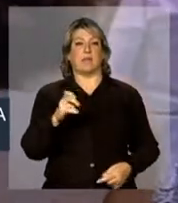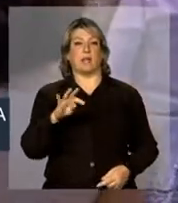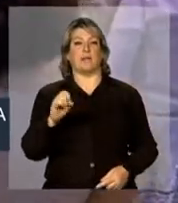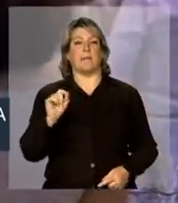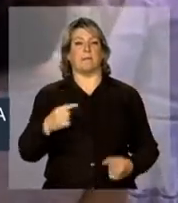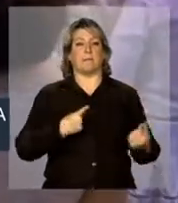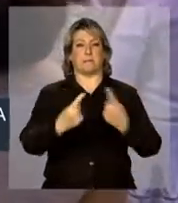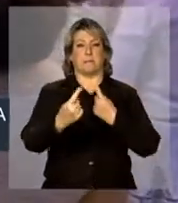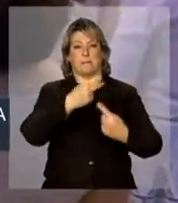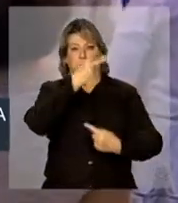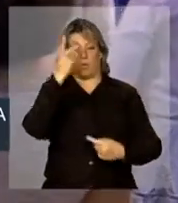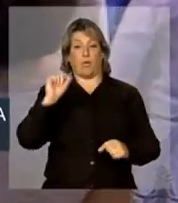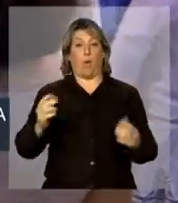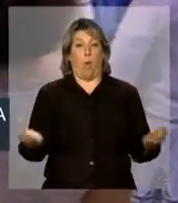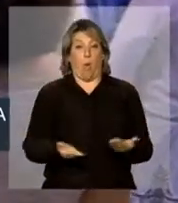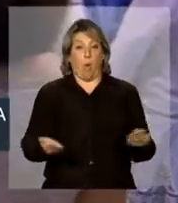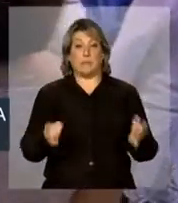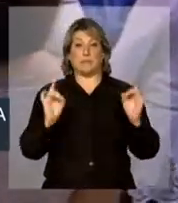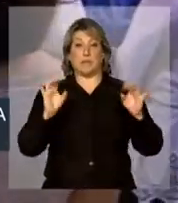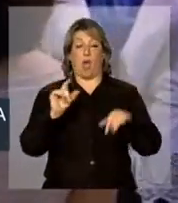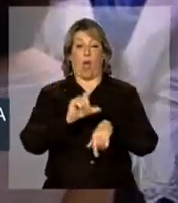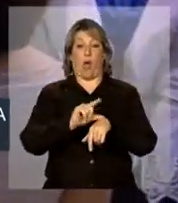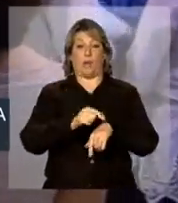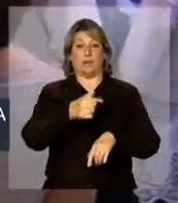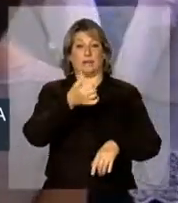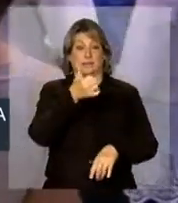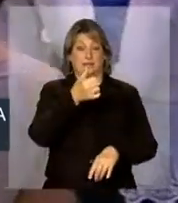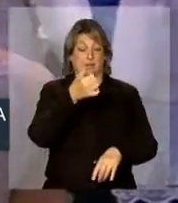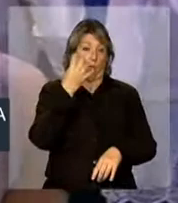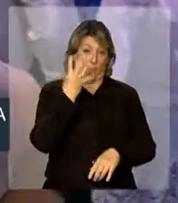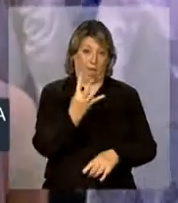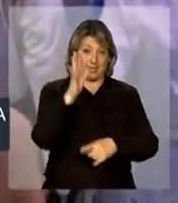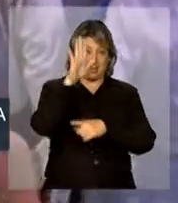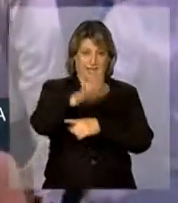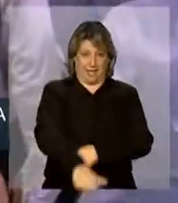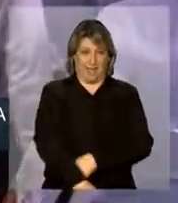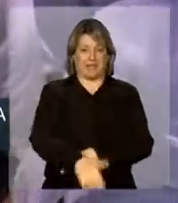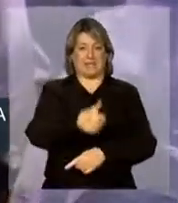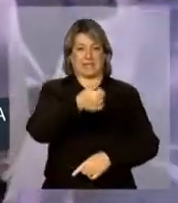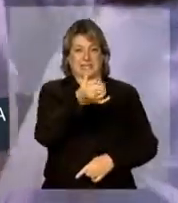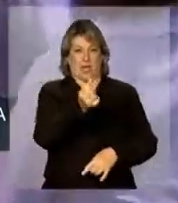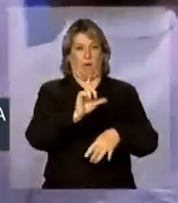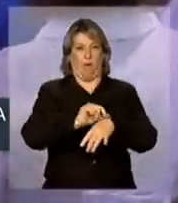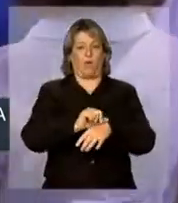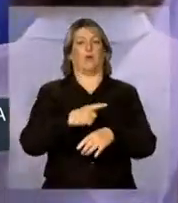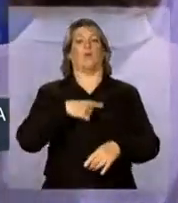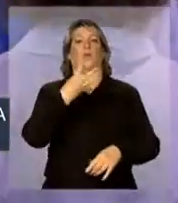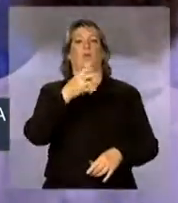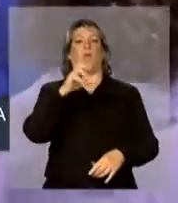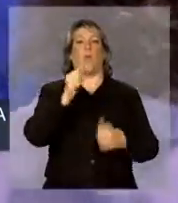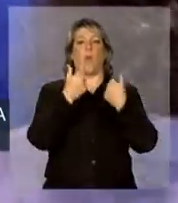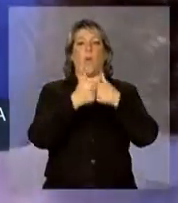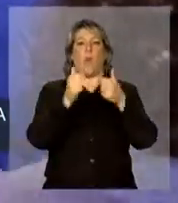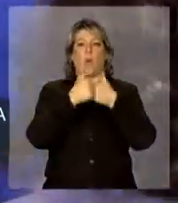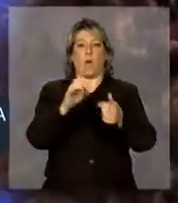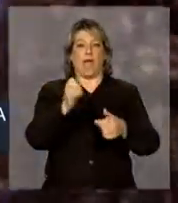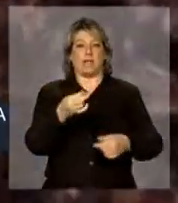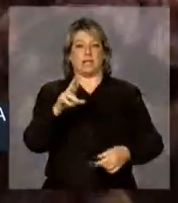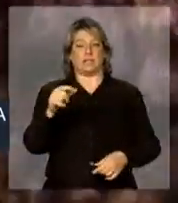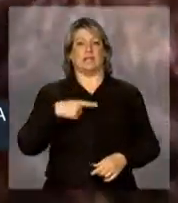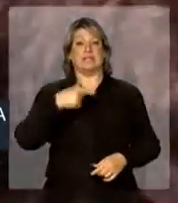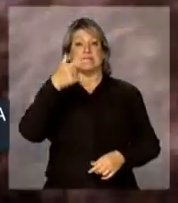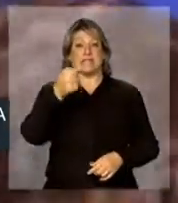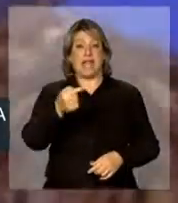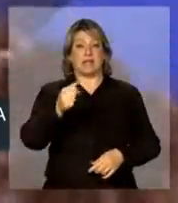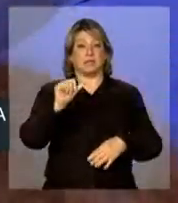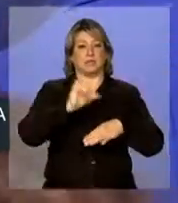de trânsito na cidade que começou hoje às 16horas com 48 ônibus extras nos Sete terminais da